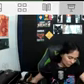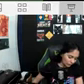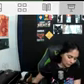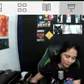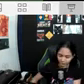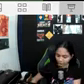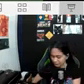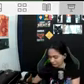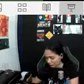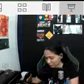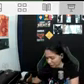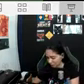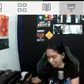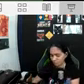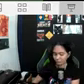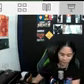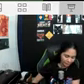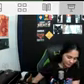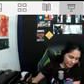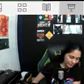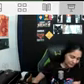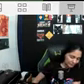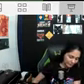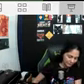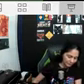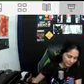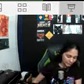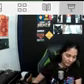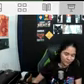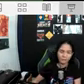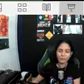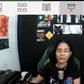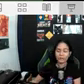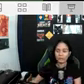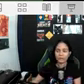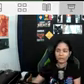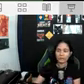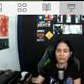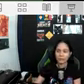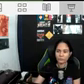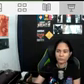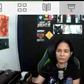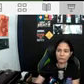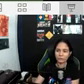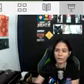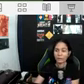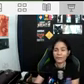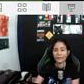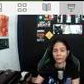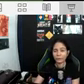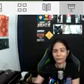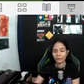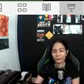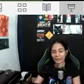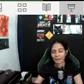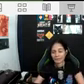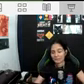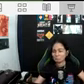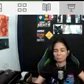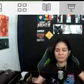a Coca-Cola influenciou de forma negativa no rendimento daqueles alunos. E se não